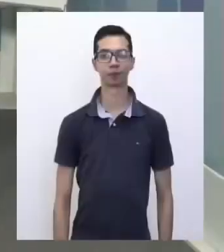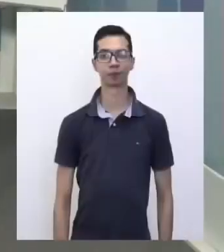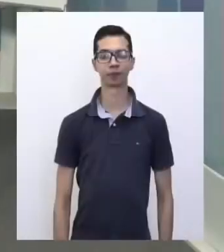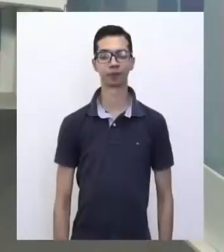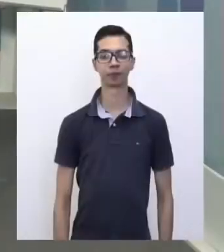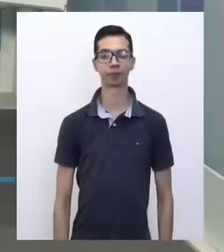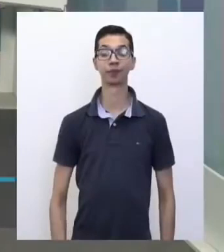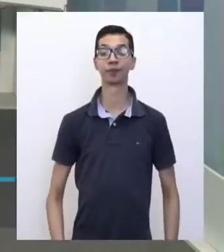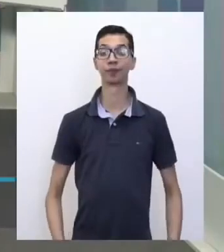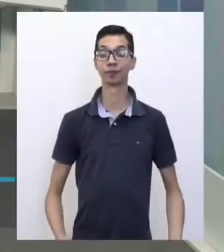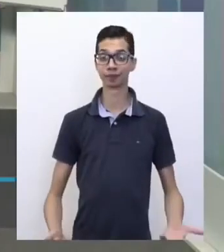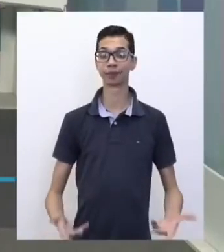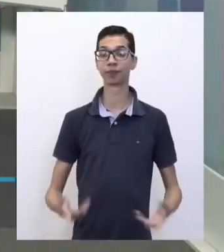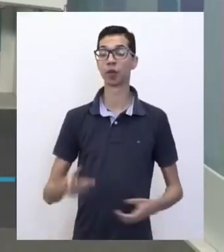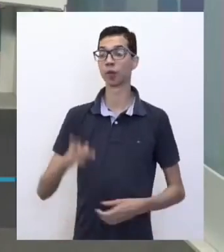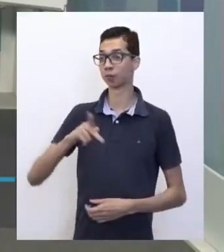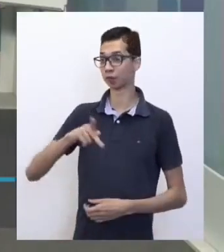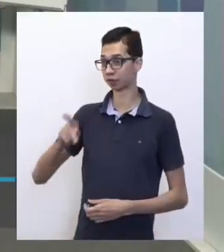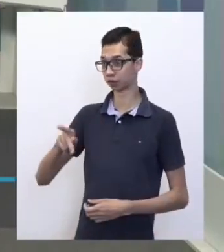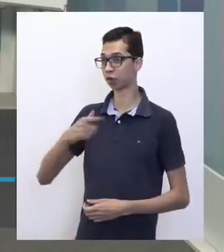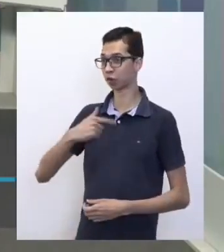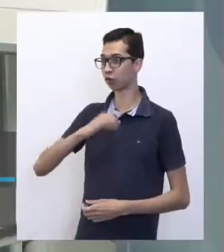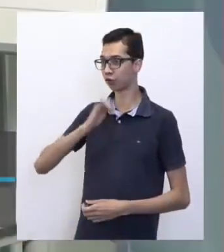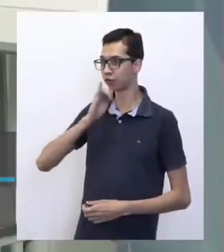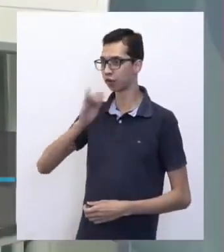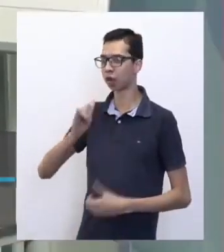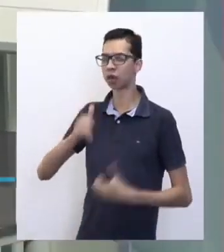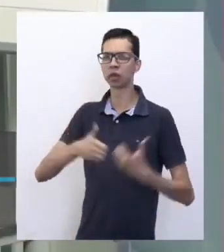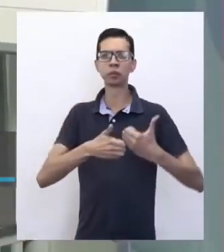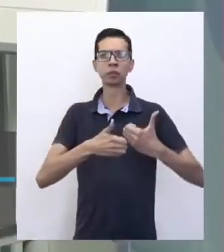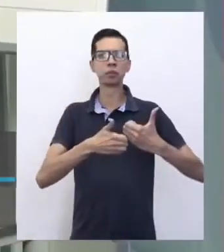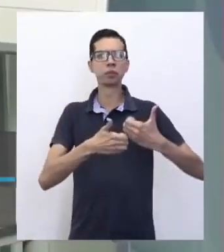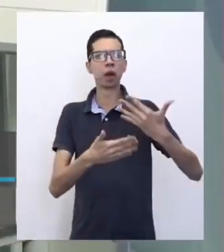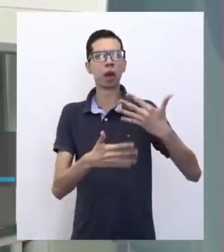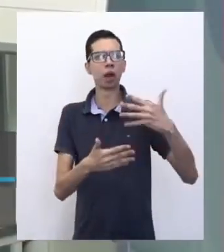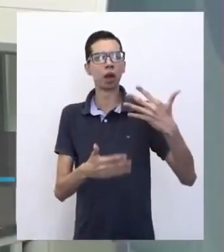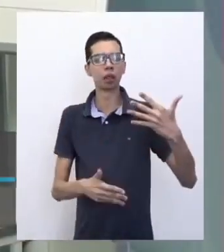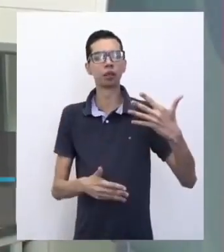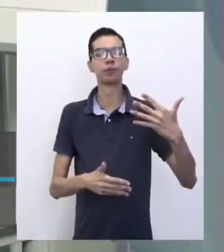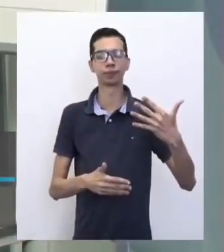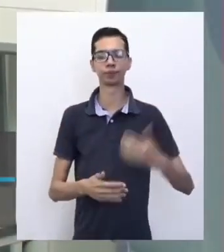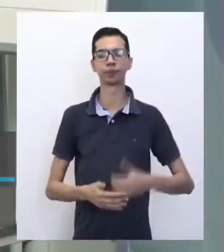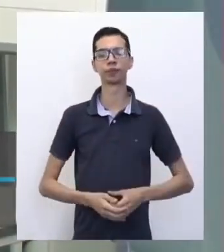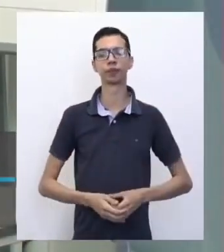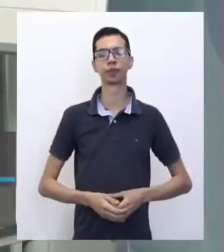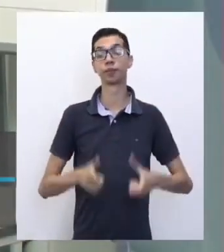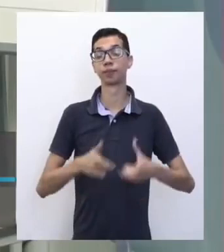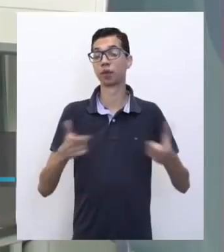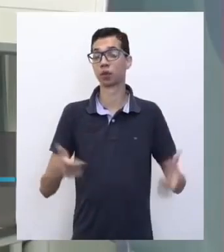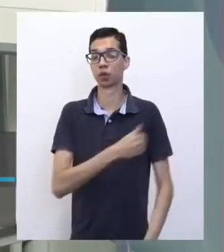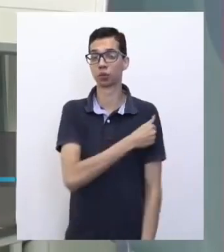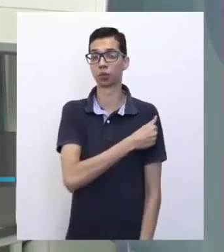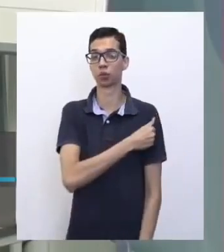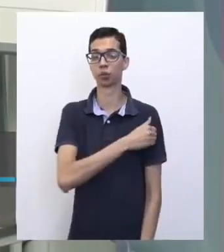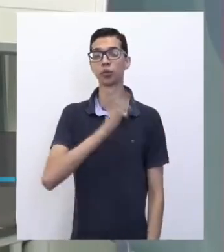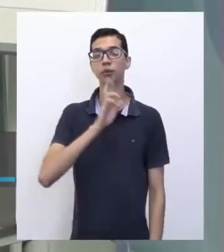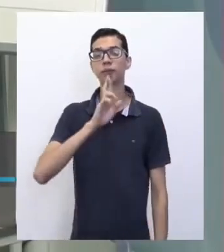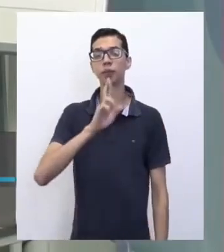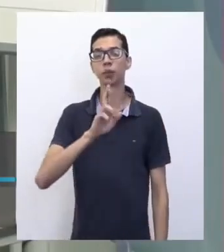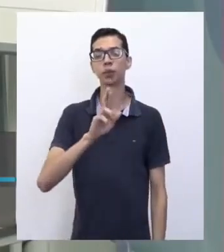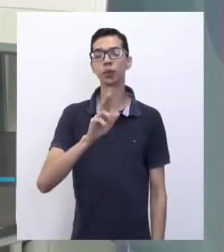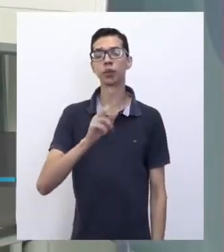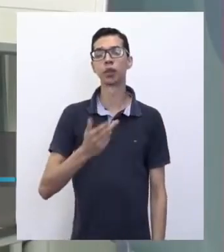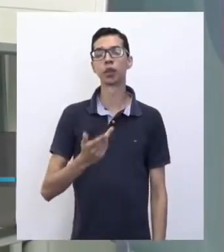Olha só, professora Fernanda, bastante interação aqui, né? A grande maioria dos alunos, né, cita aqui